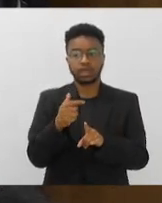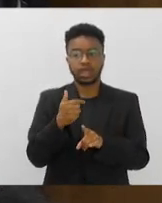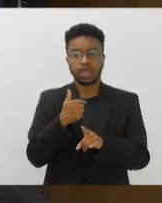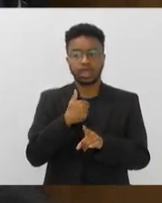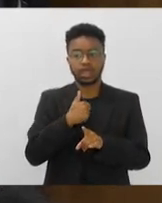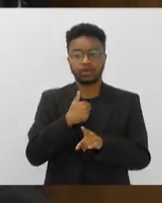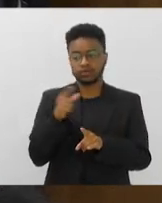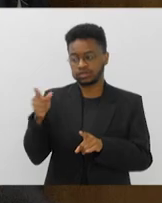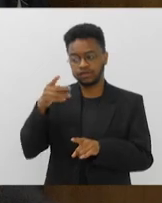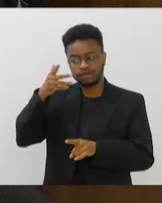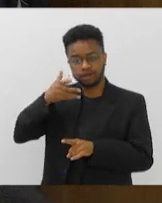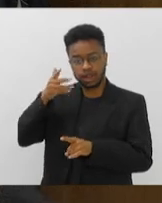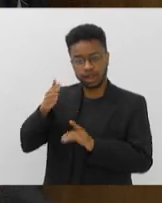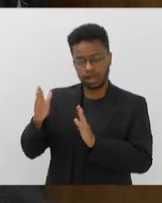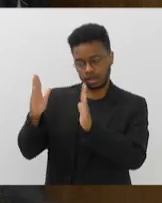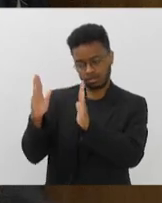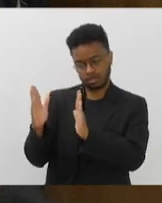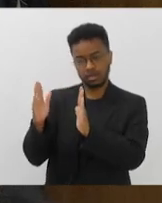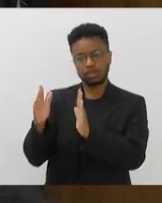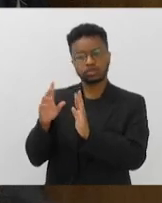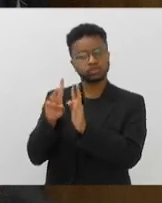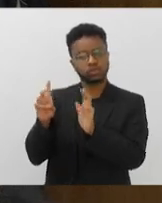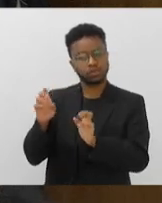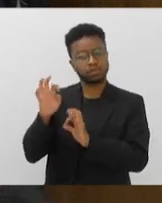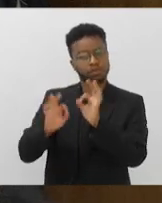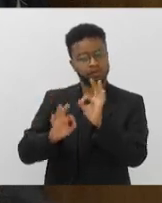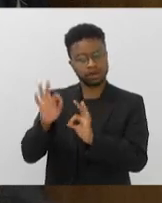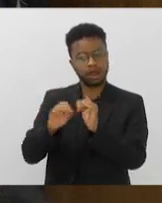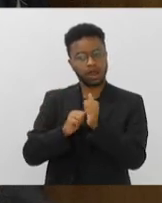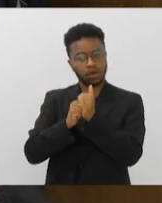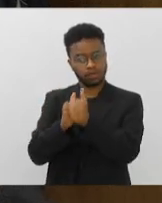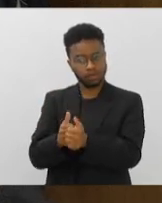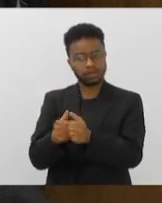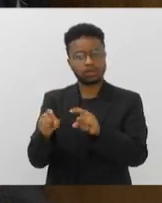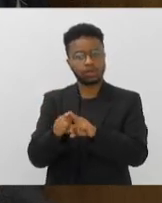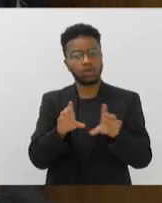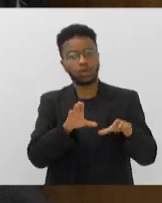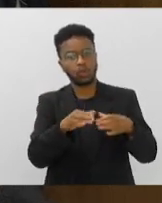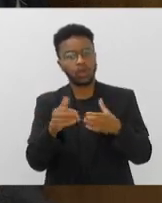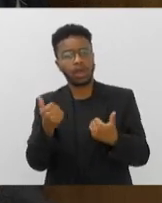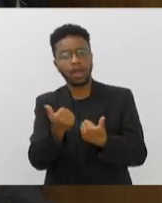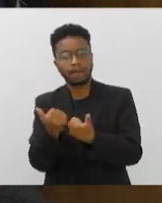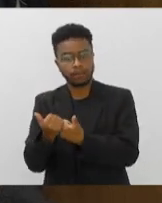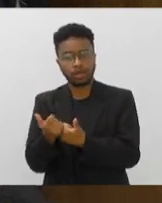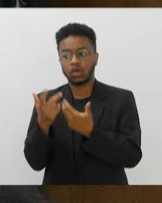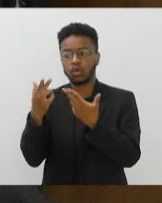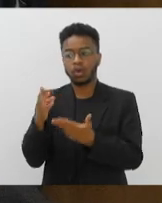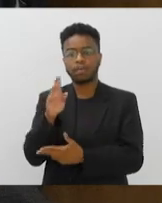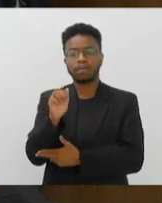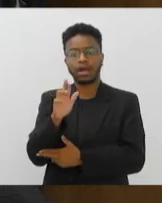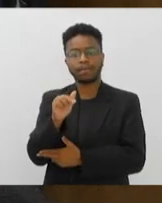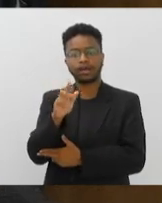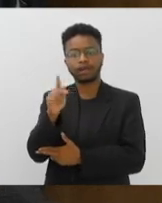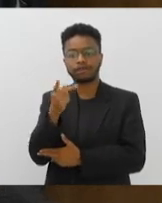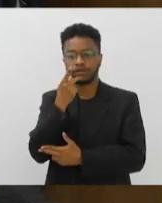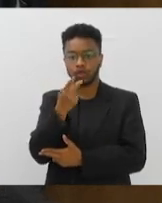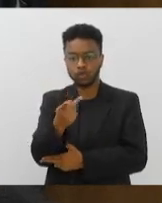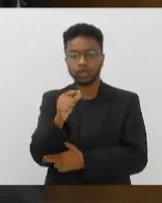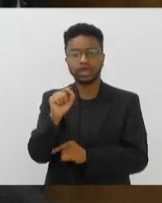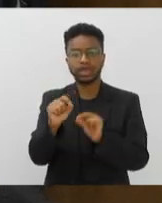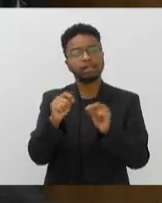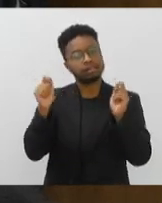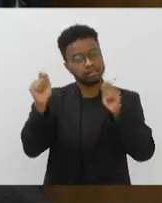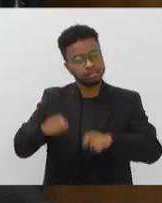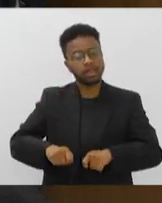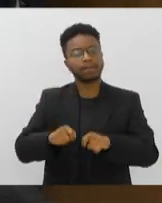fala essa questão da preparação do acompanhamento os grupos de ap adoção Como Bárbara bem disse tem toda condição de prestar